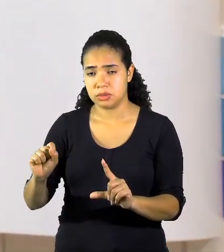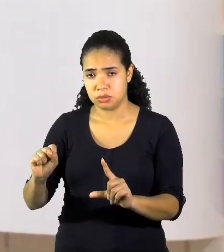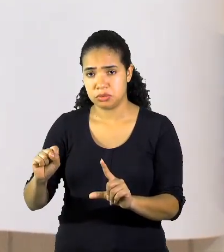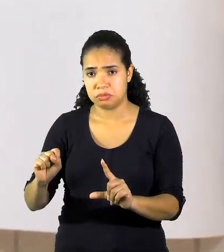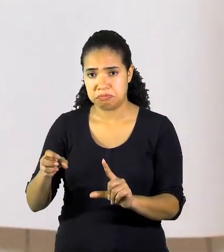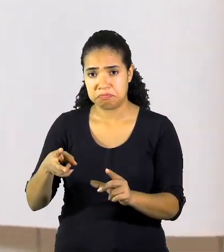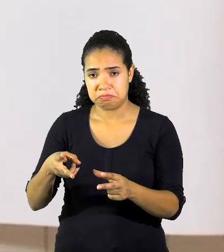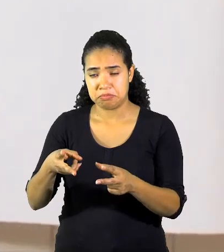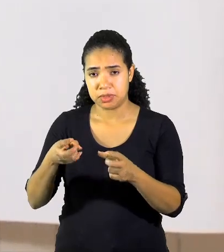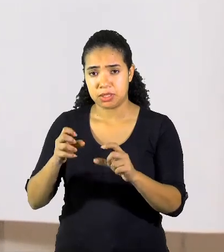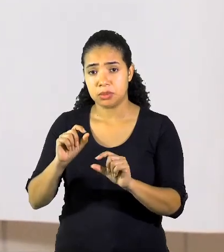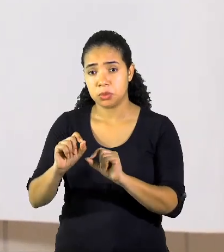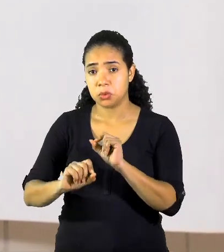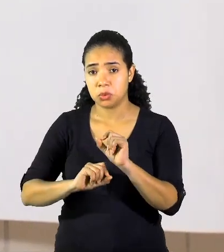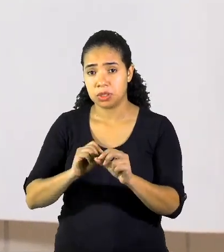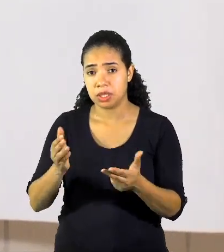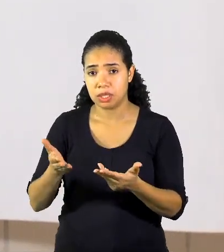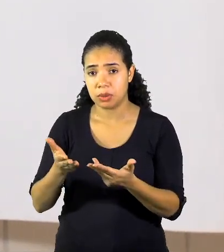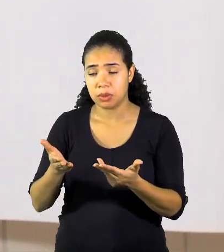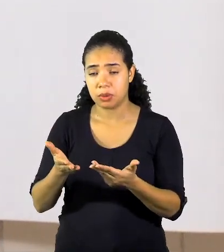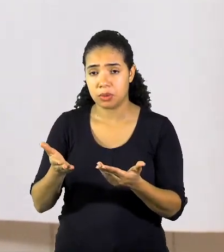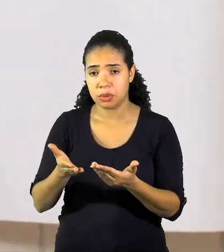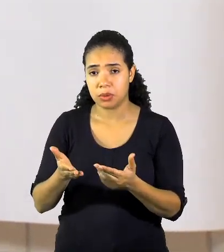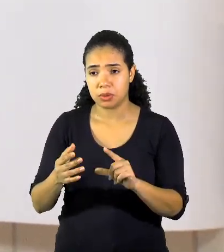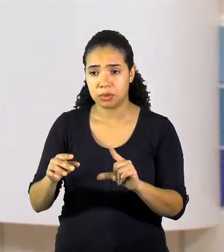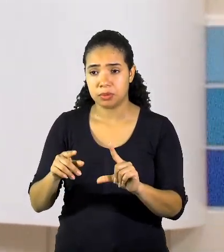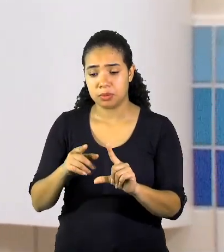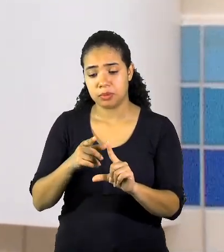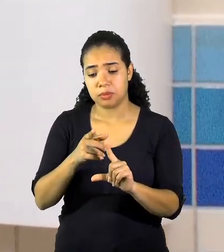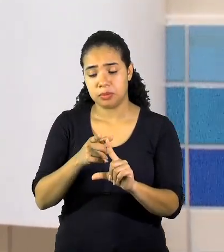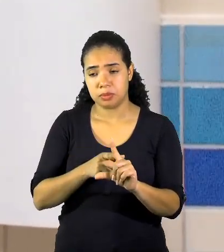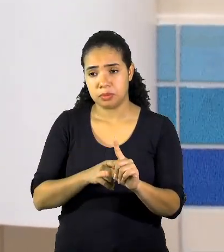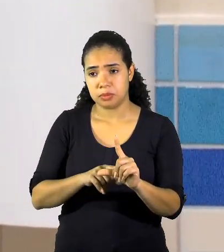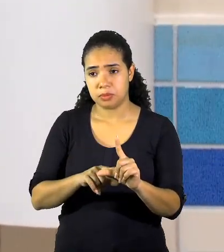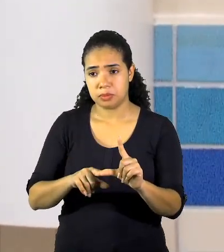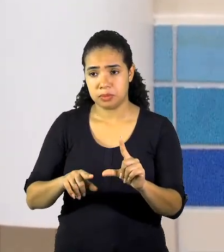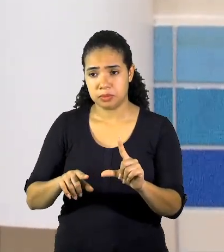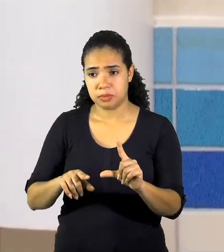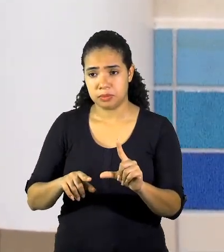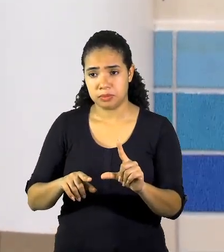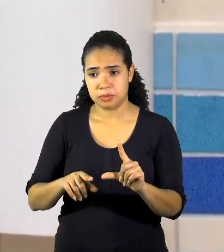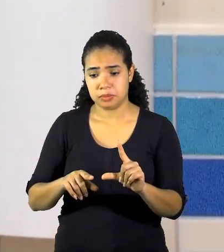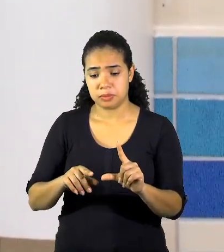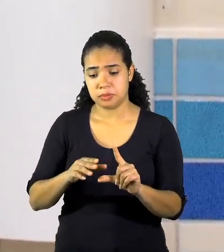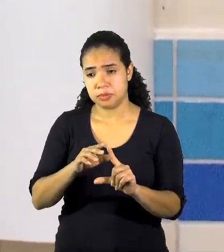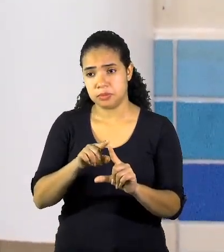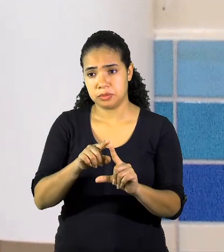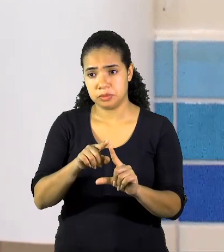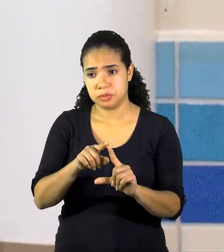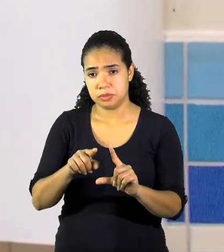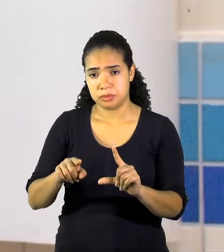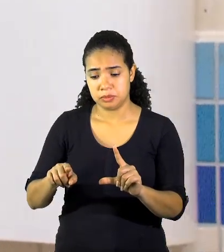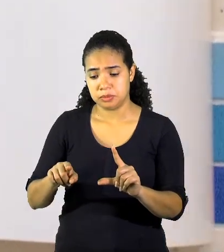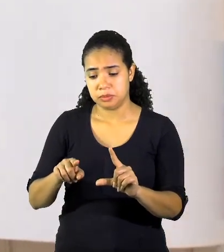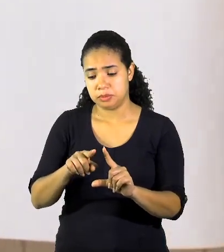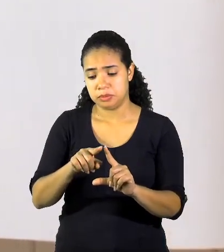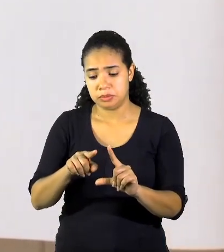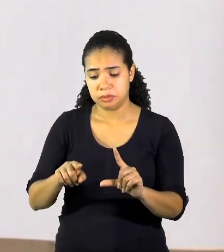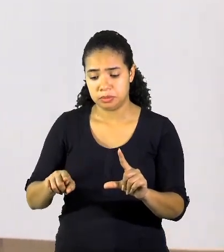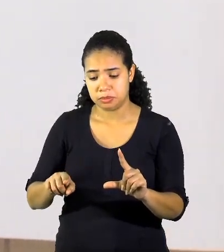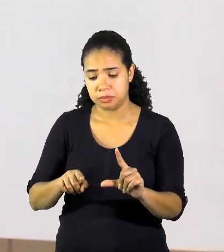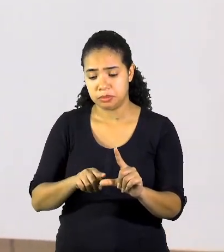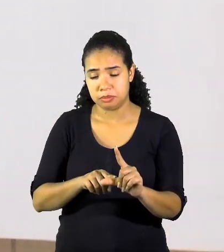Perceba aqui o que é agora. Professor, aqui no meio tem um triângulo, que é o que o senhor me falou, que é o meu